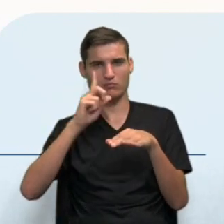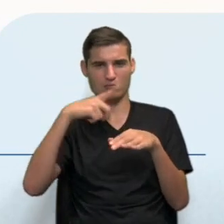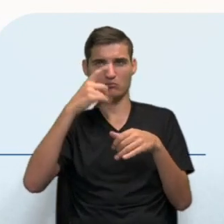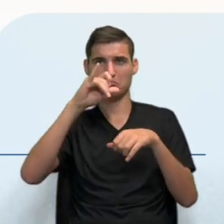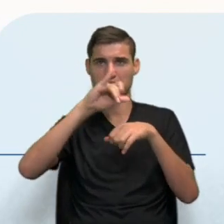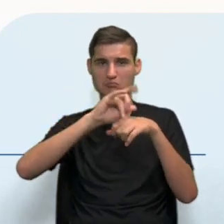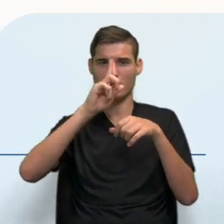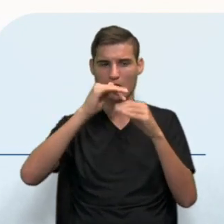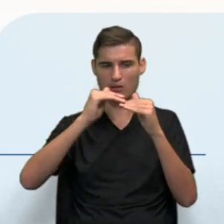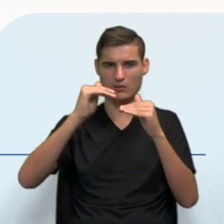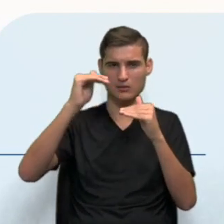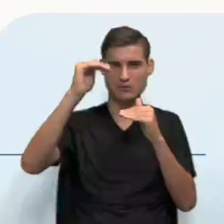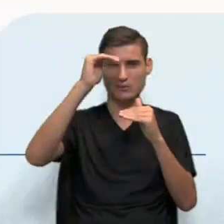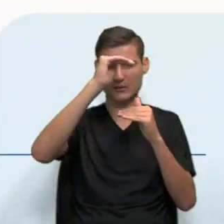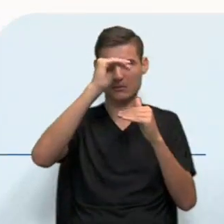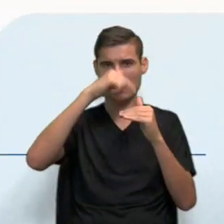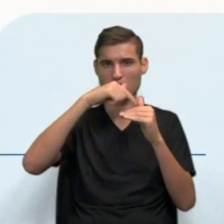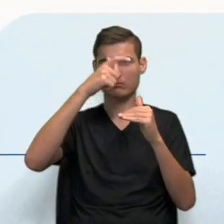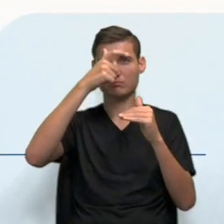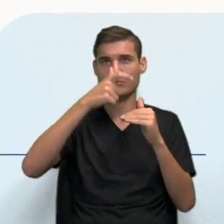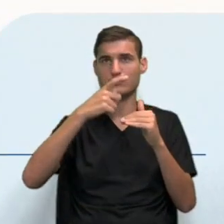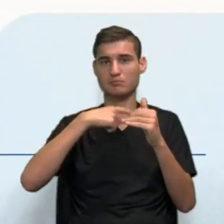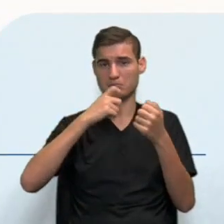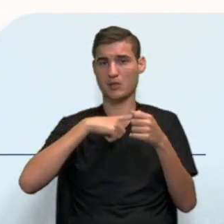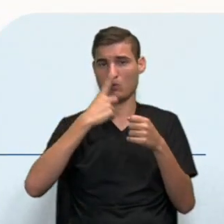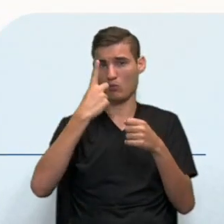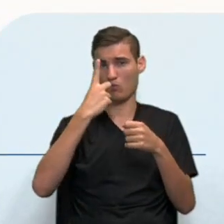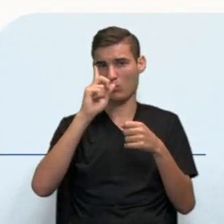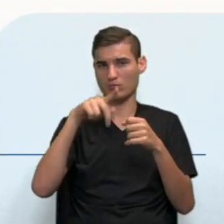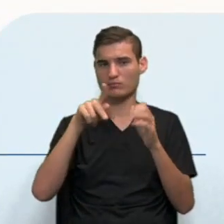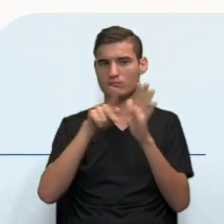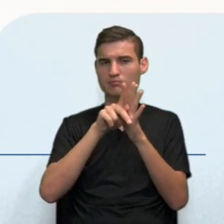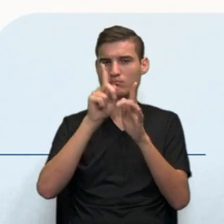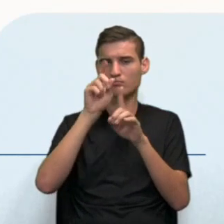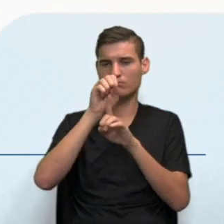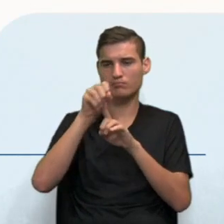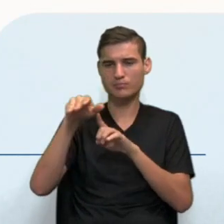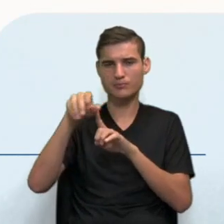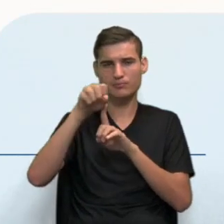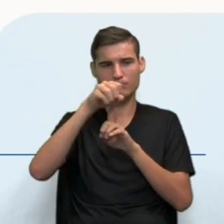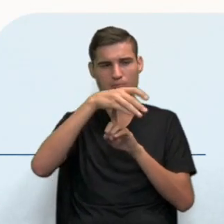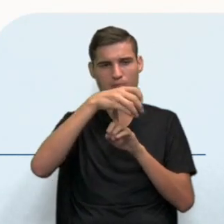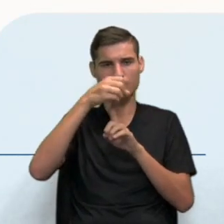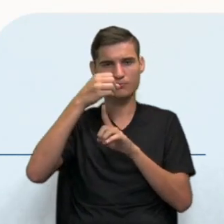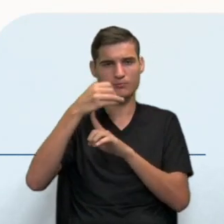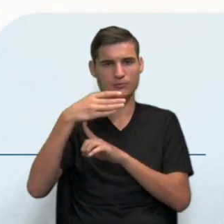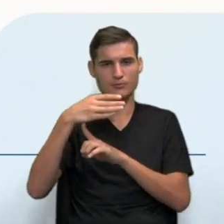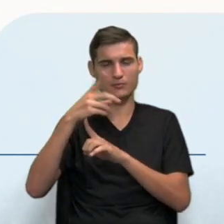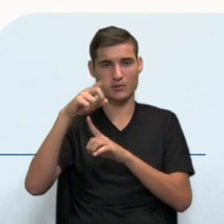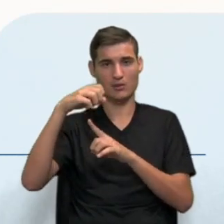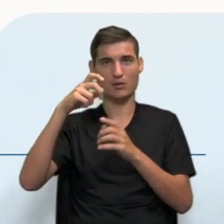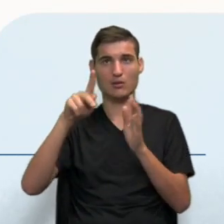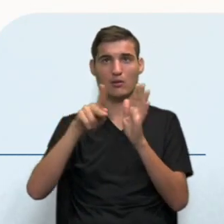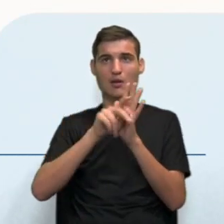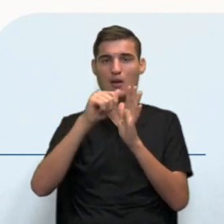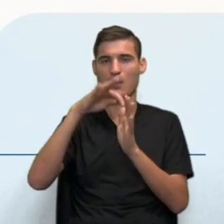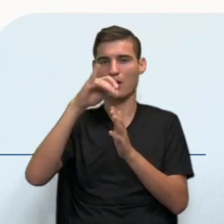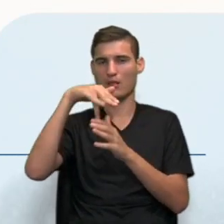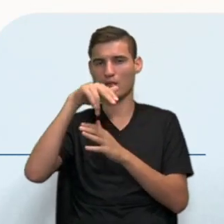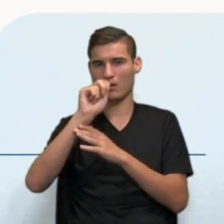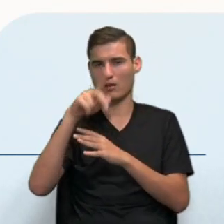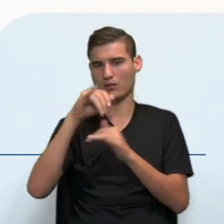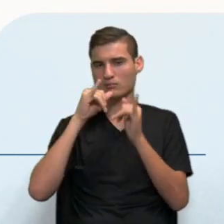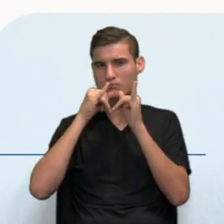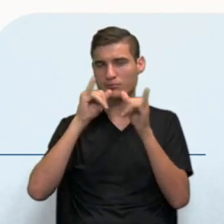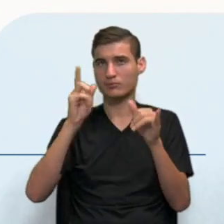central, e falou que precisa ter pelo menos uma antena. Então, desenhar uma antena aqui. Tem uma antena transmissora, isso aqui é